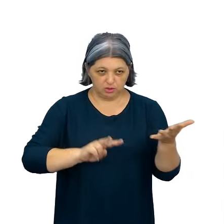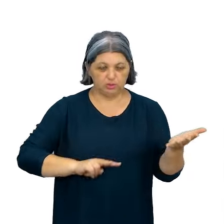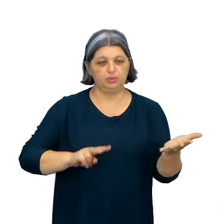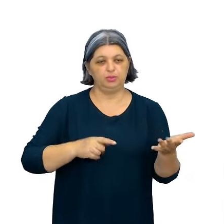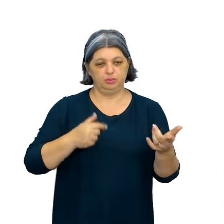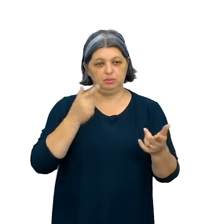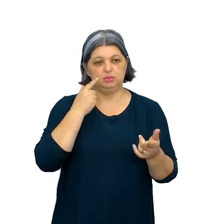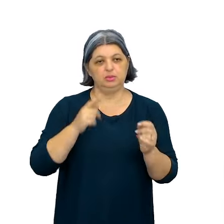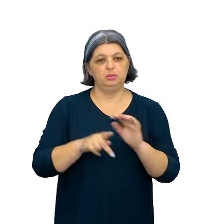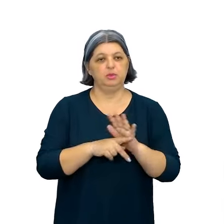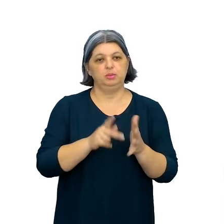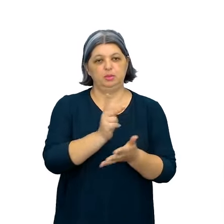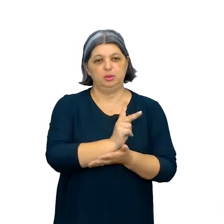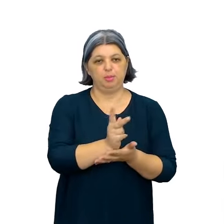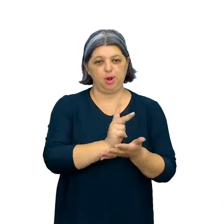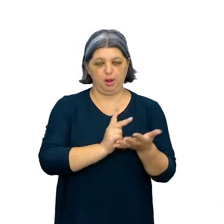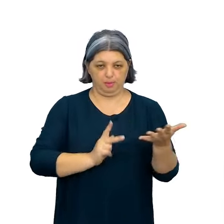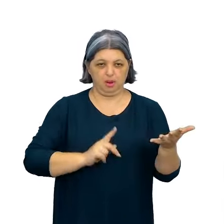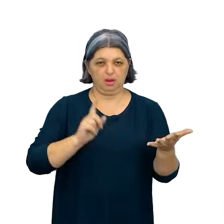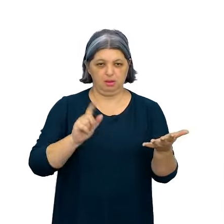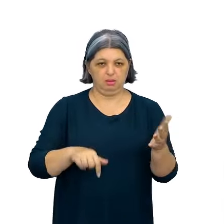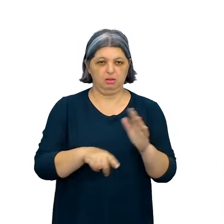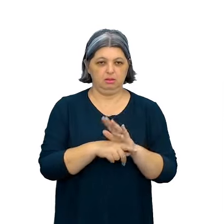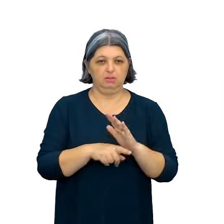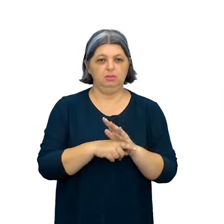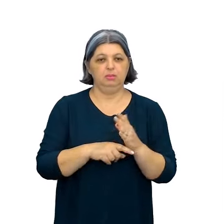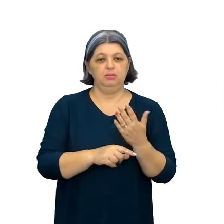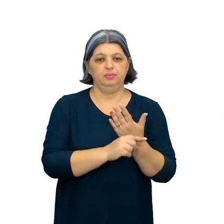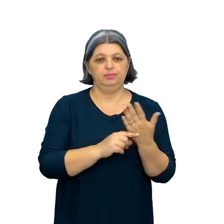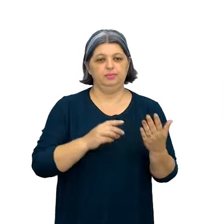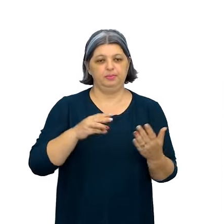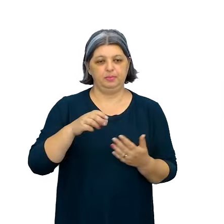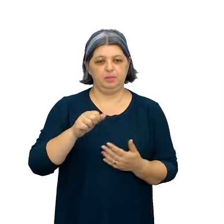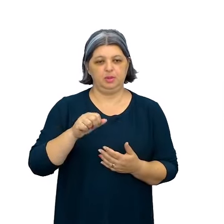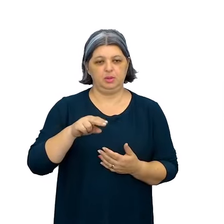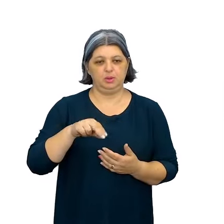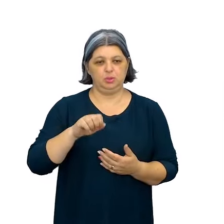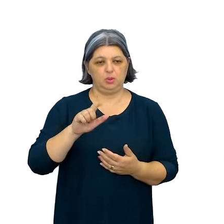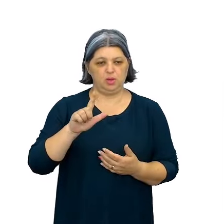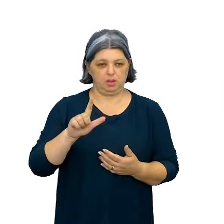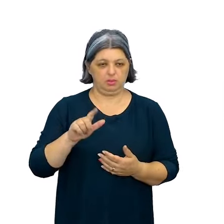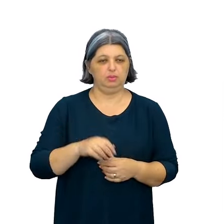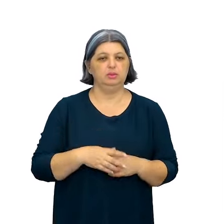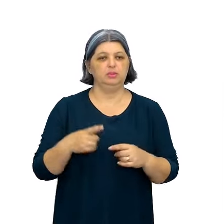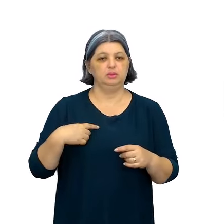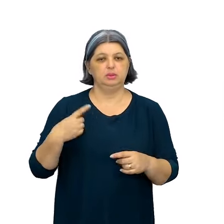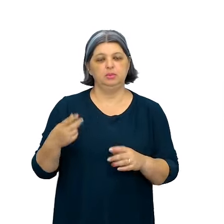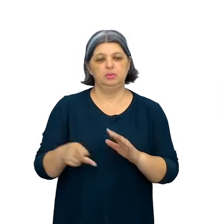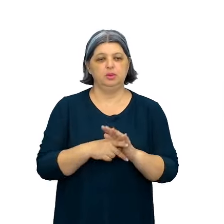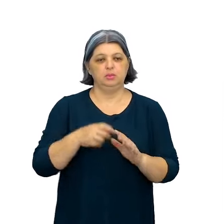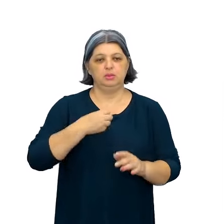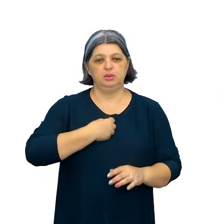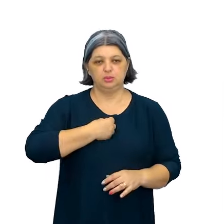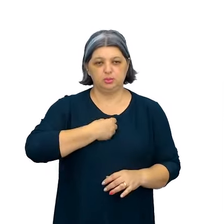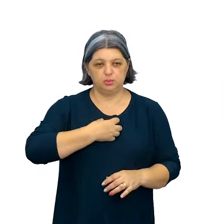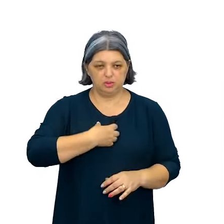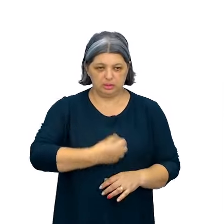estudar, particularmente, né, que é um poema do Manuel Bandeira, ele tem como tema o suicídio provocado por